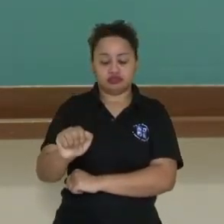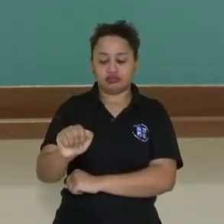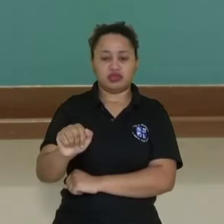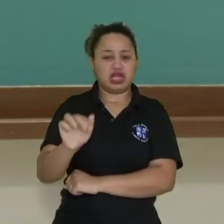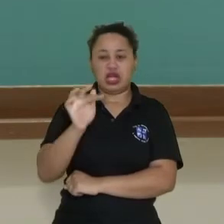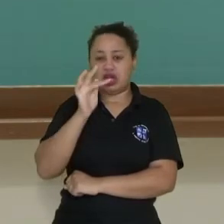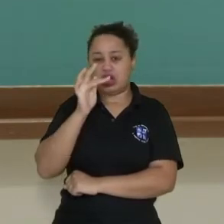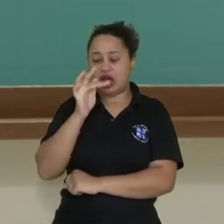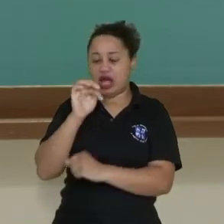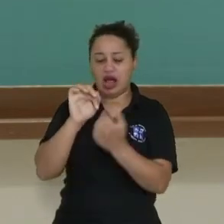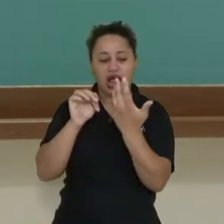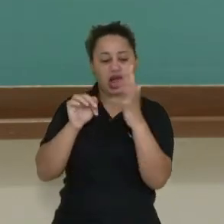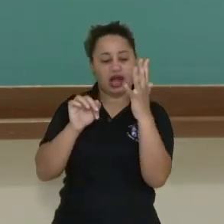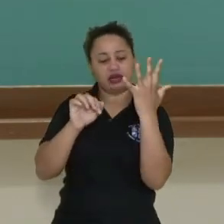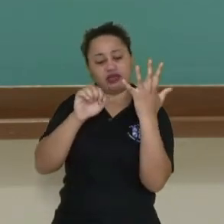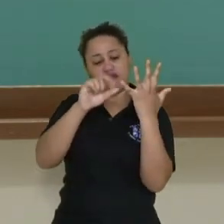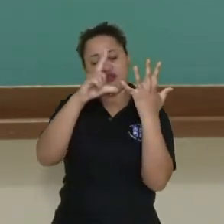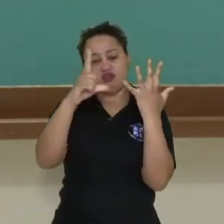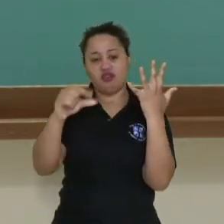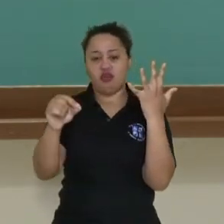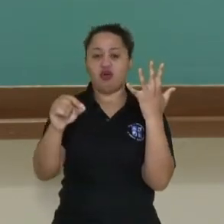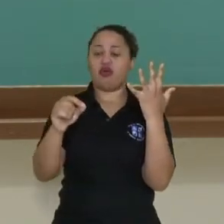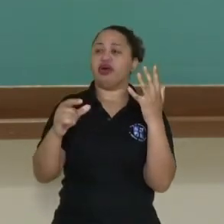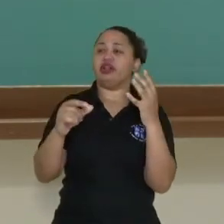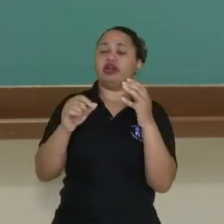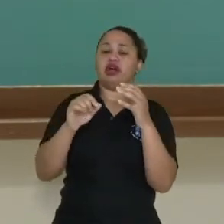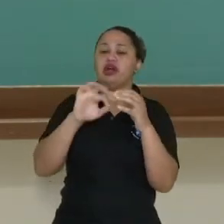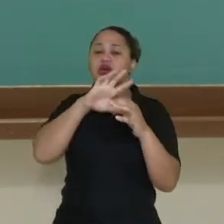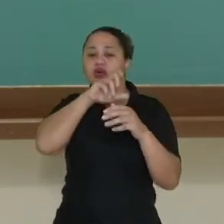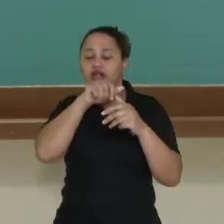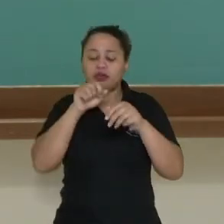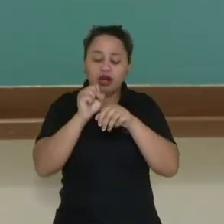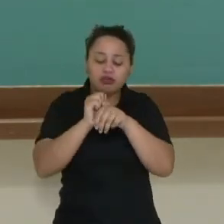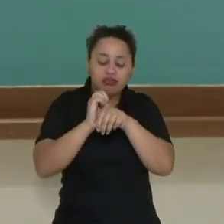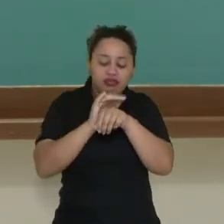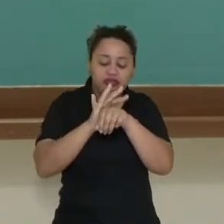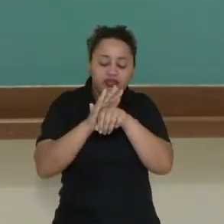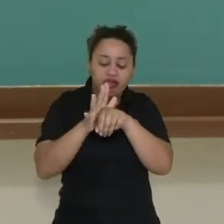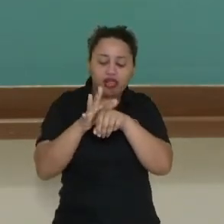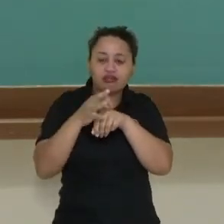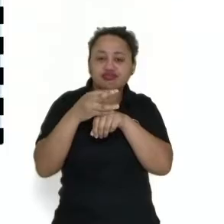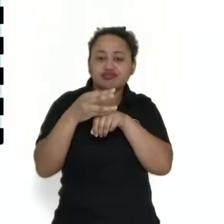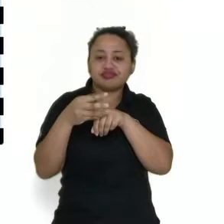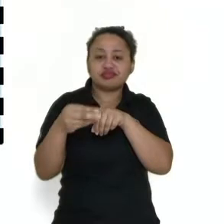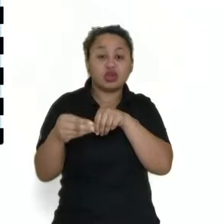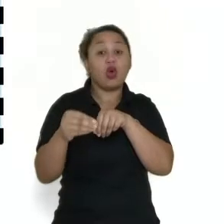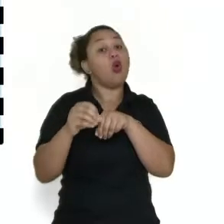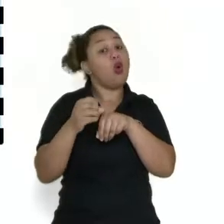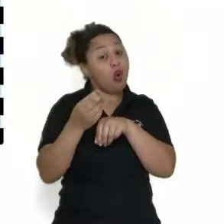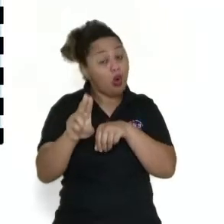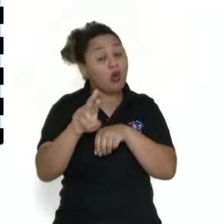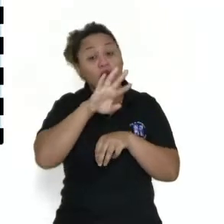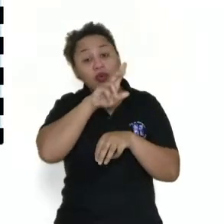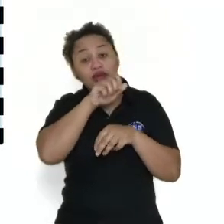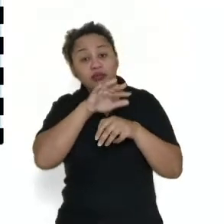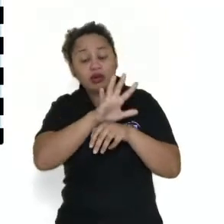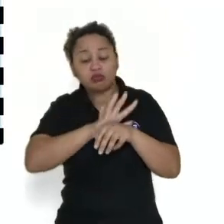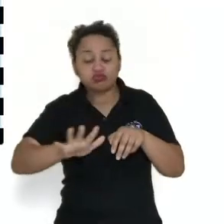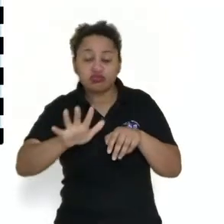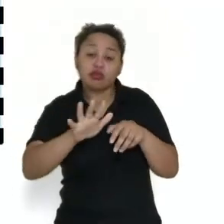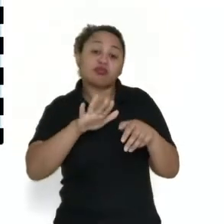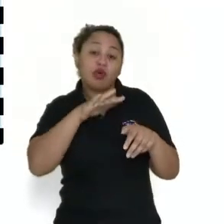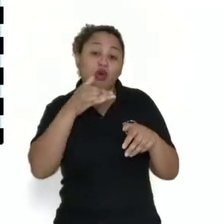de uma árvore, né? Um pelo de um animal, ou às vezes o organismo inteiro, quando ele está sendo